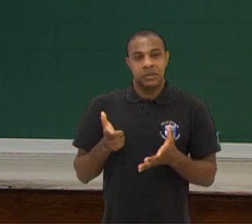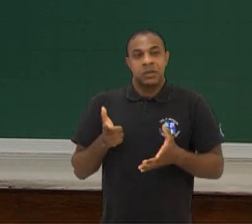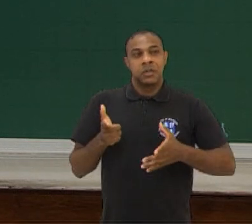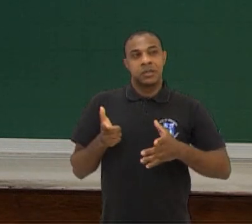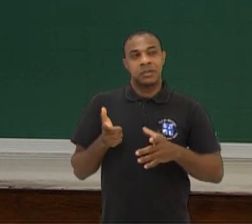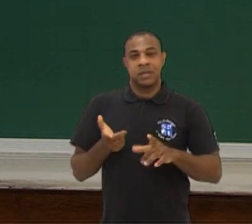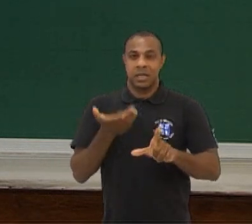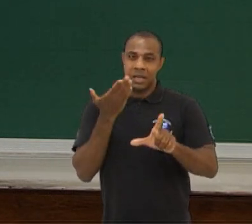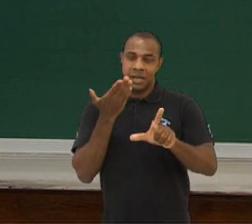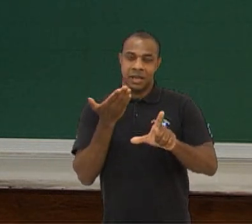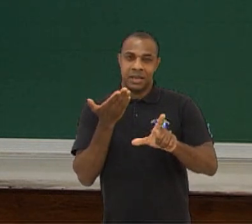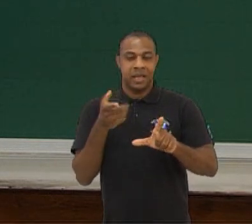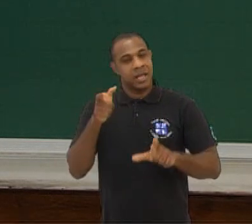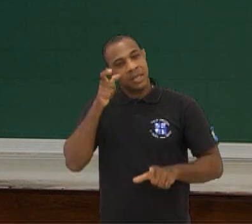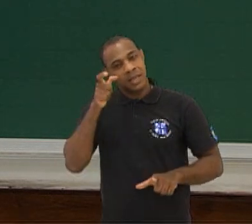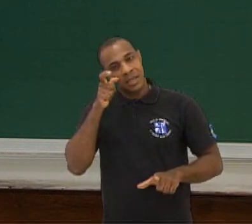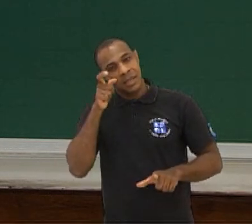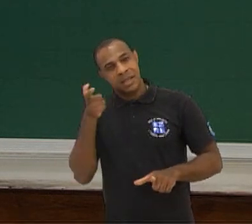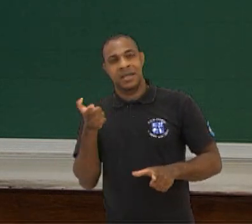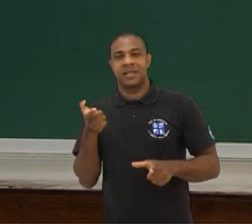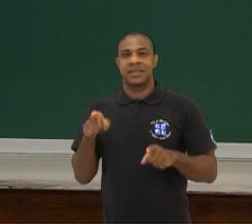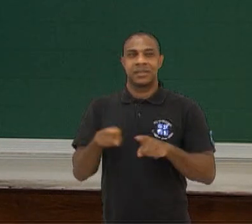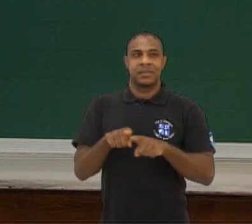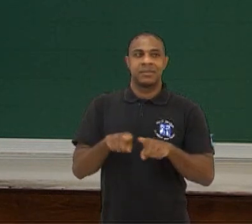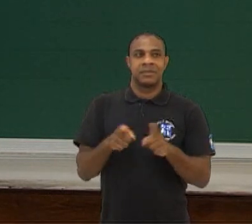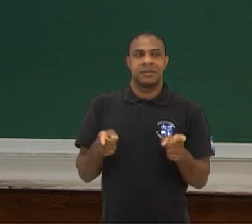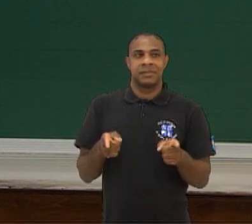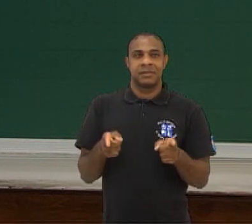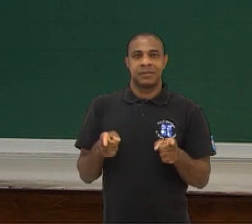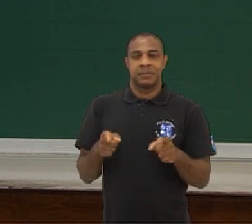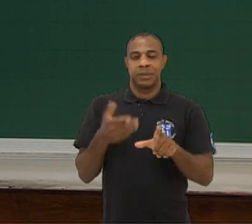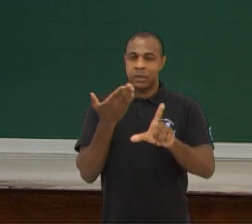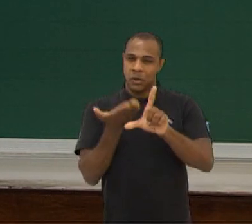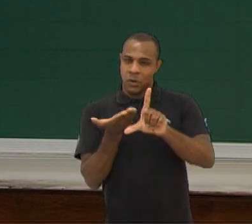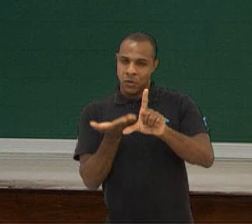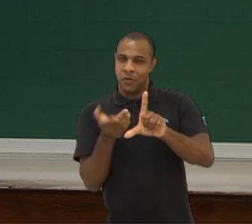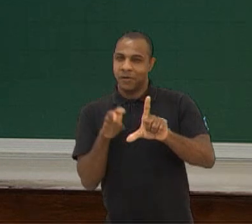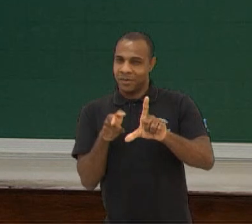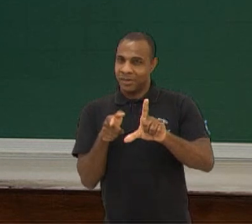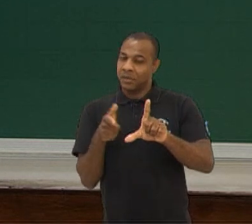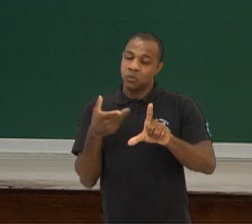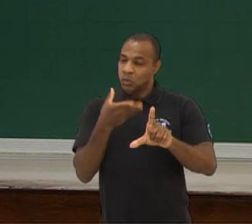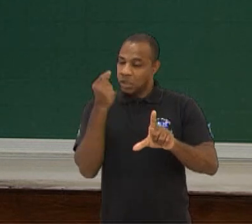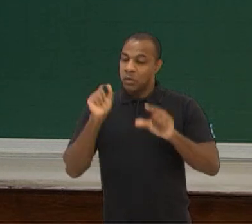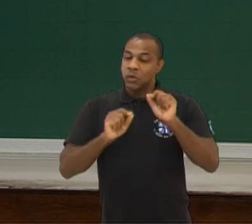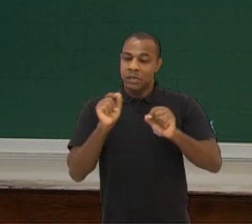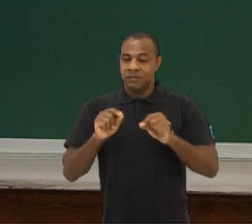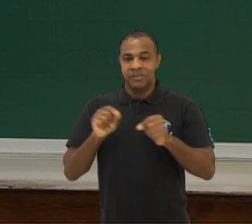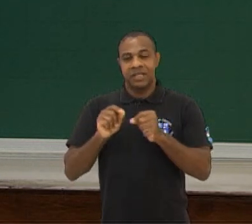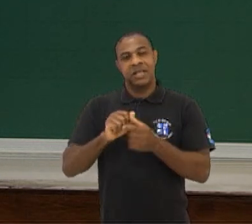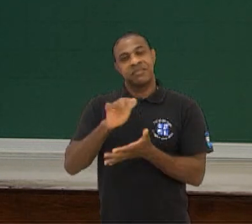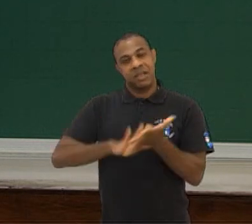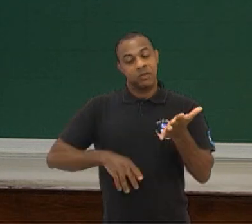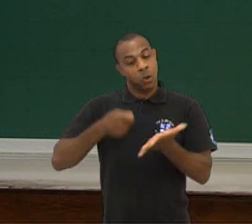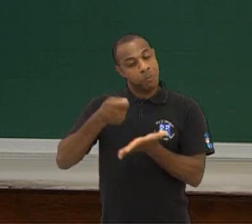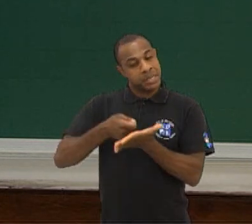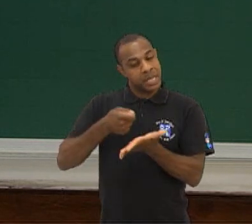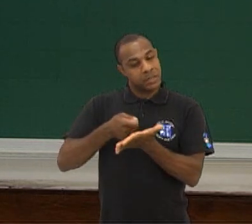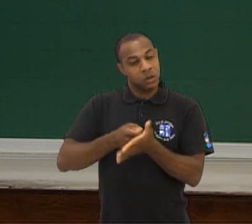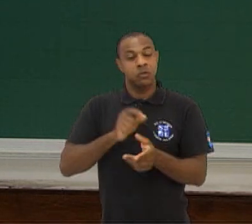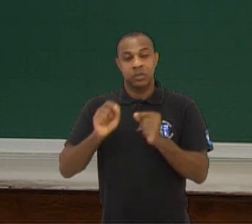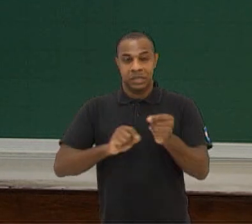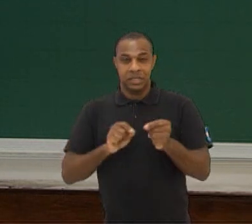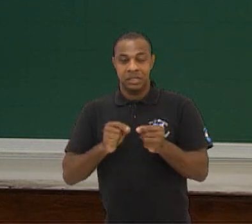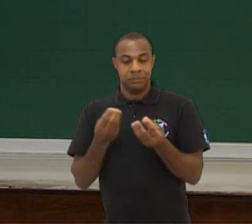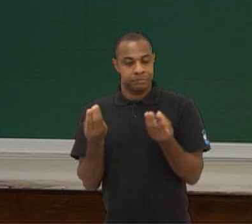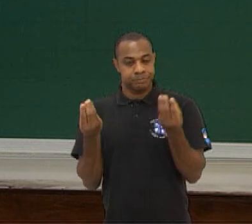e assistindo as nossas aulas, né, participando das aulas pelo Google Classroom, não esqueça de fazer as 2 atividades obrigatórias,